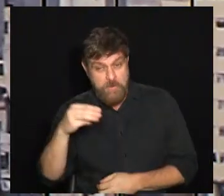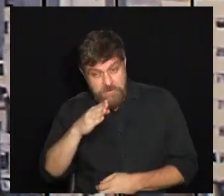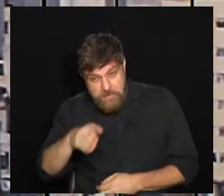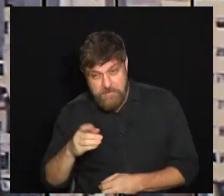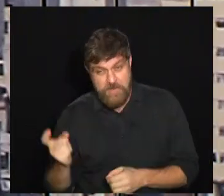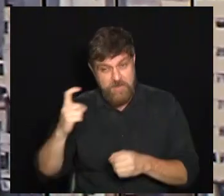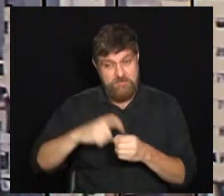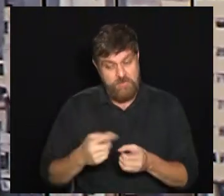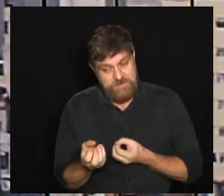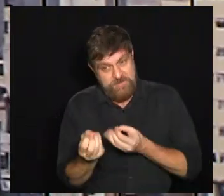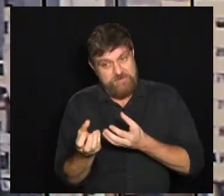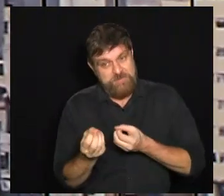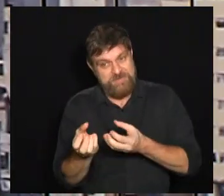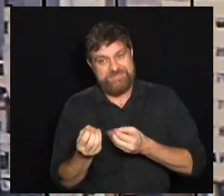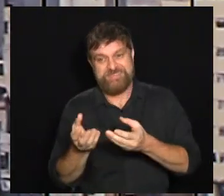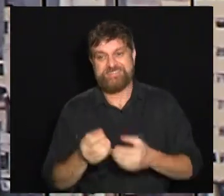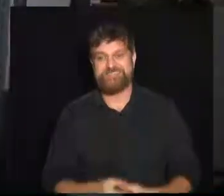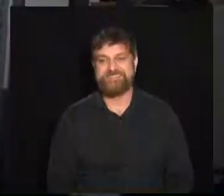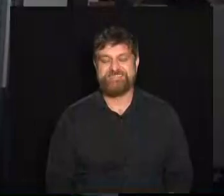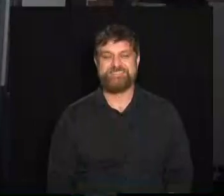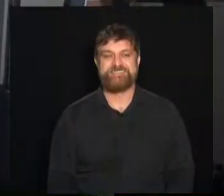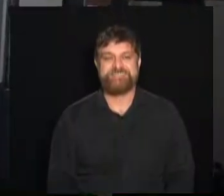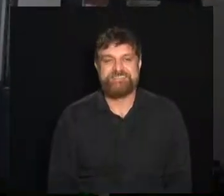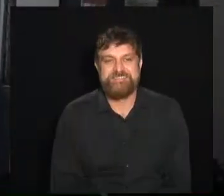meio com muitas informações.